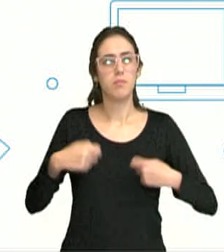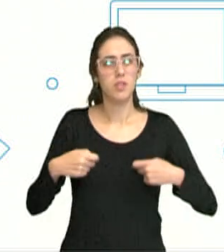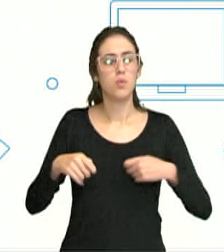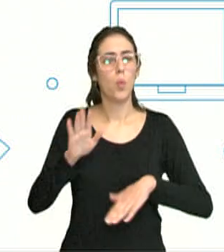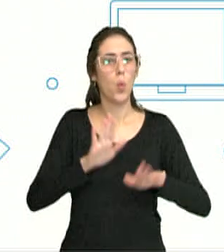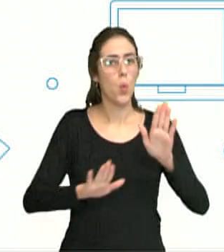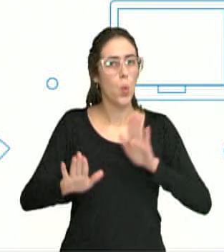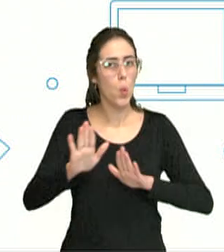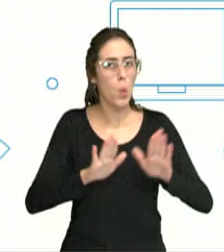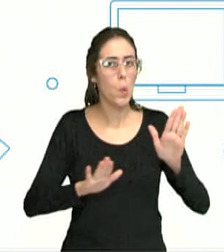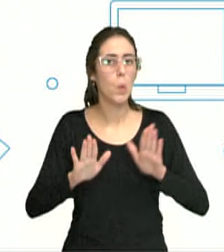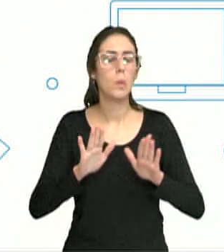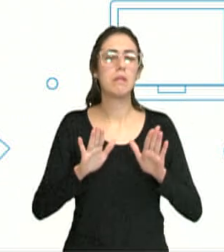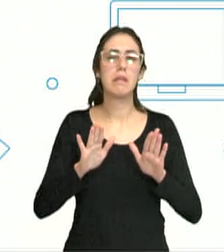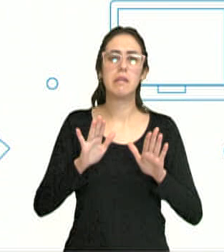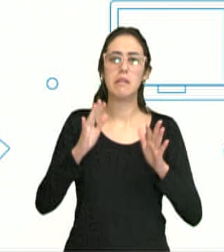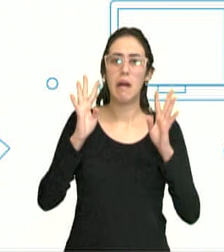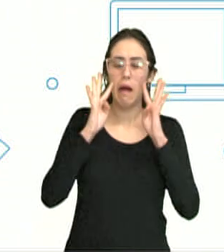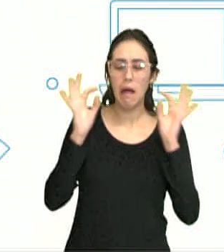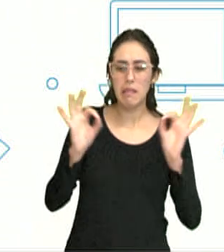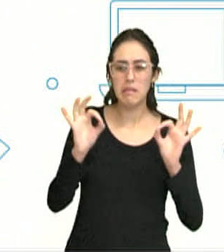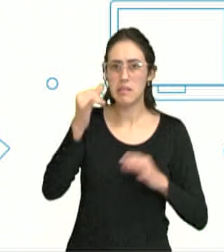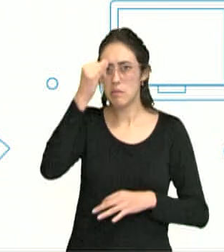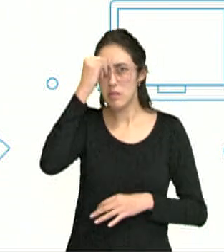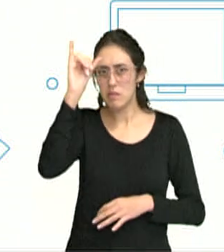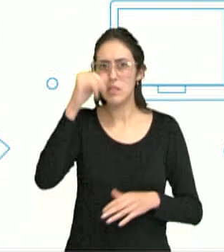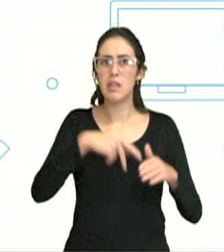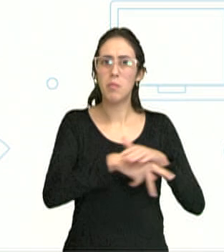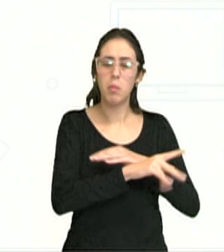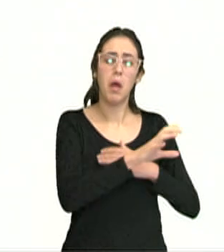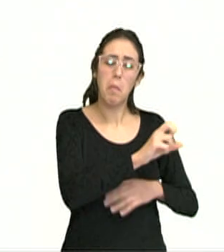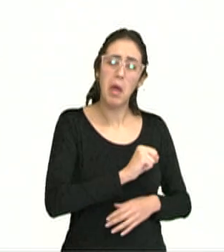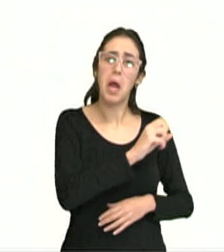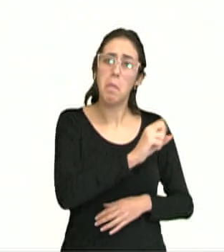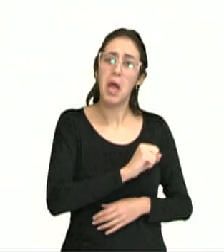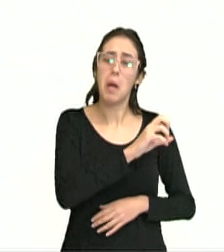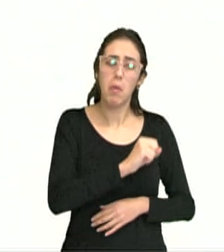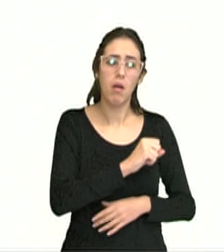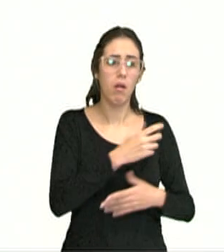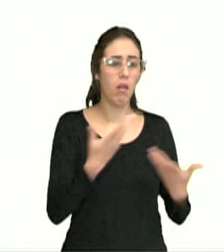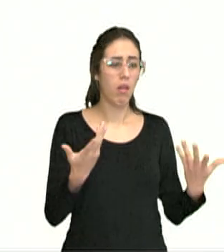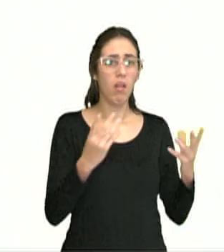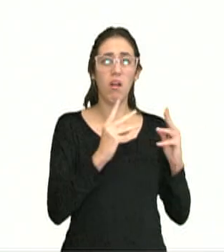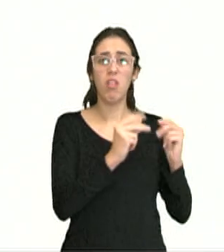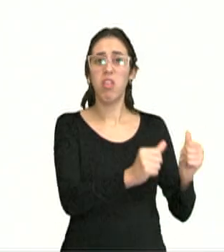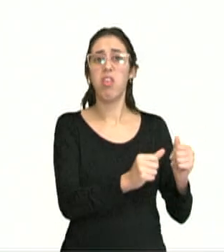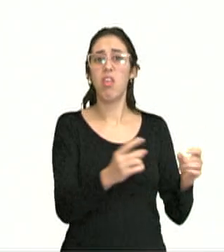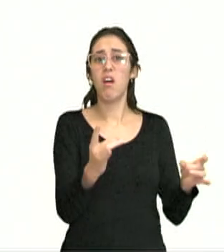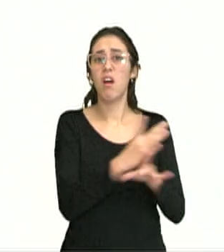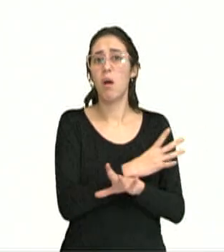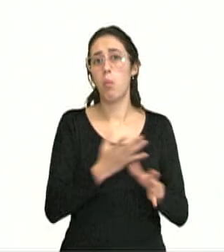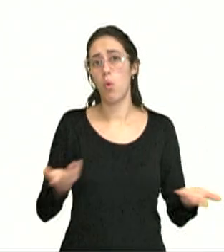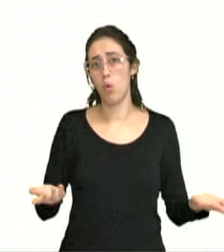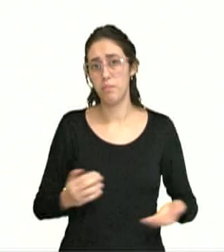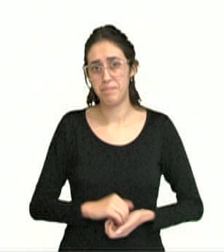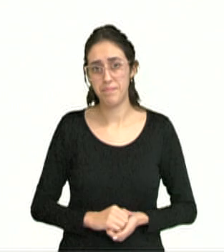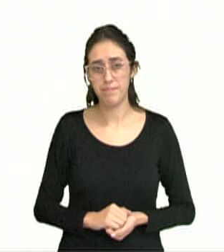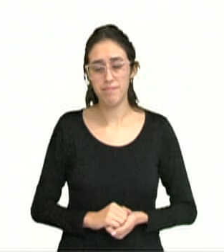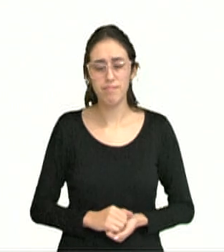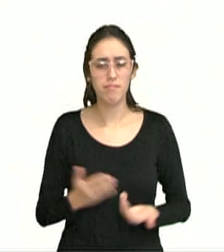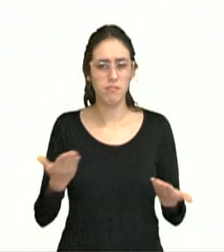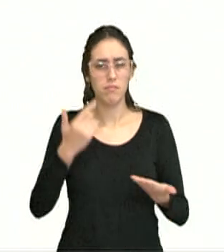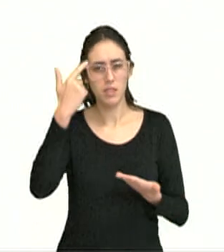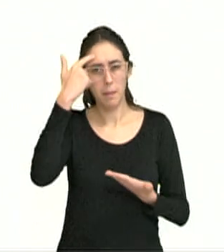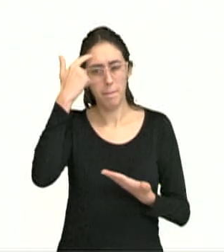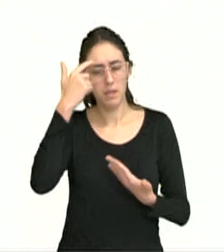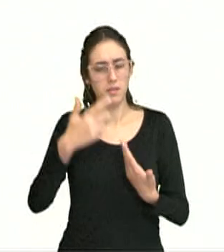poupança para não ir retirando. Em pouco tempo você já não tem mais nada daquele dinheiro poupado. Vamos refletir sobre